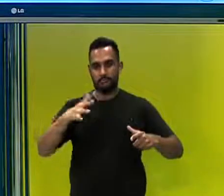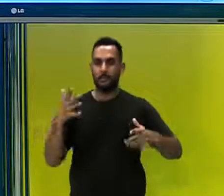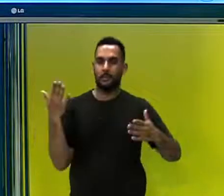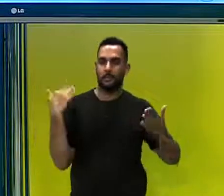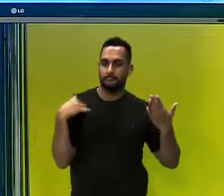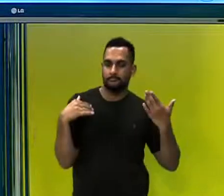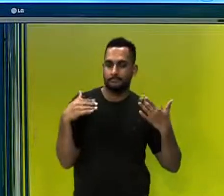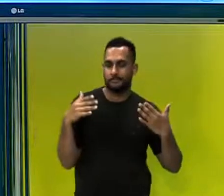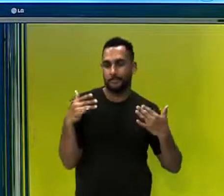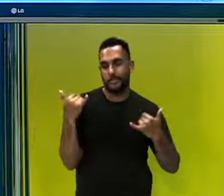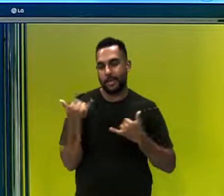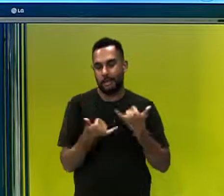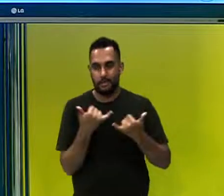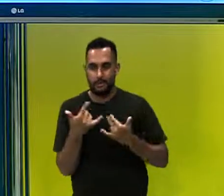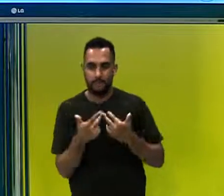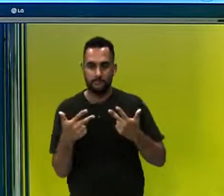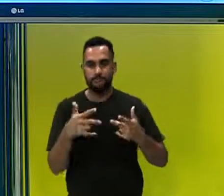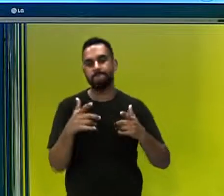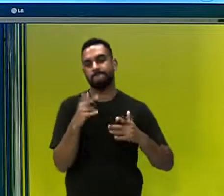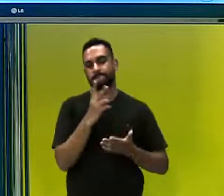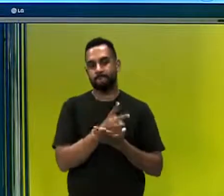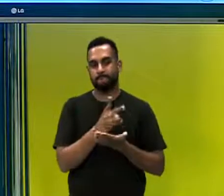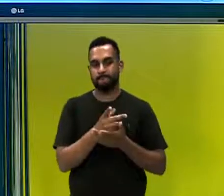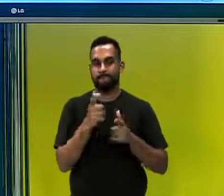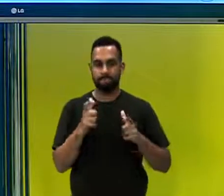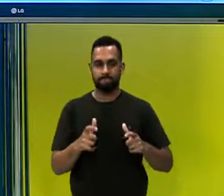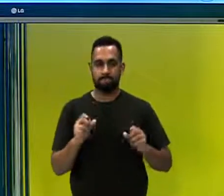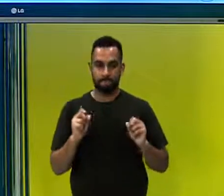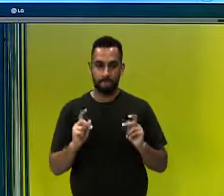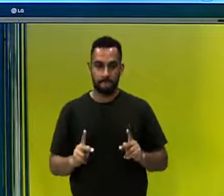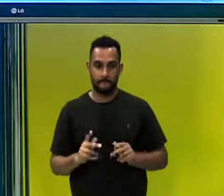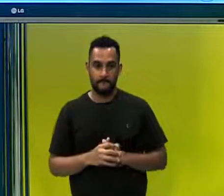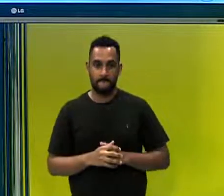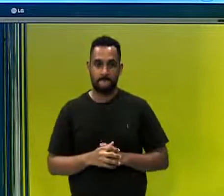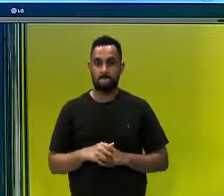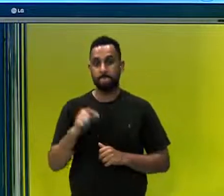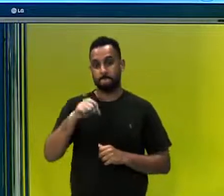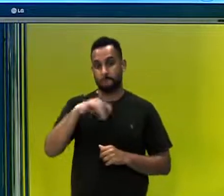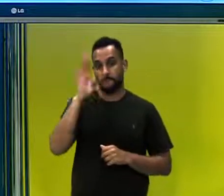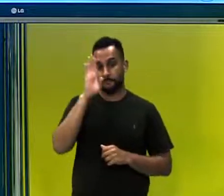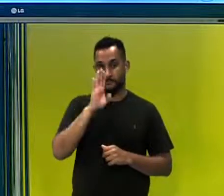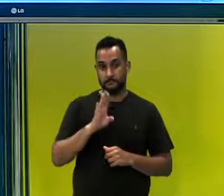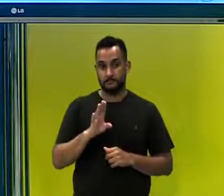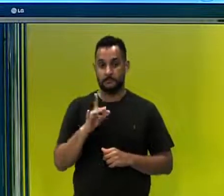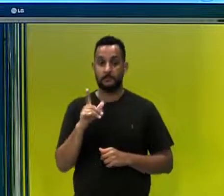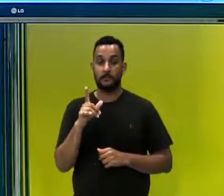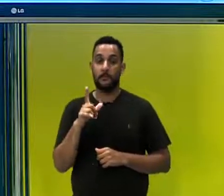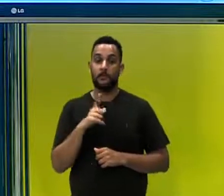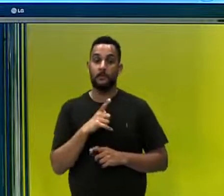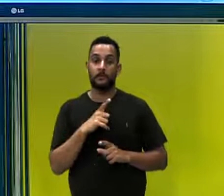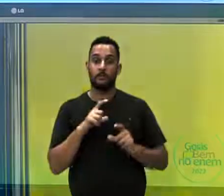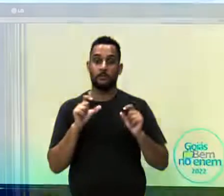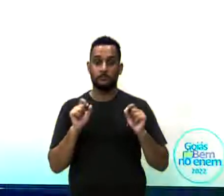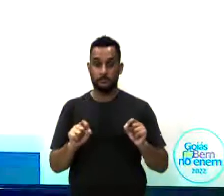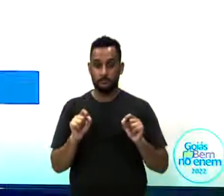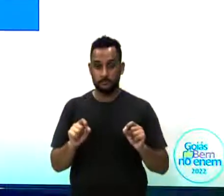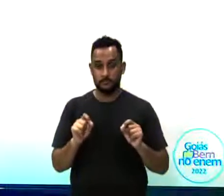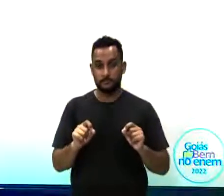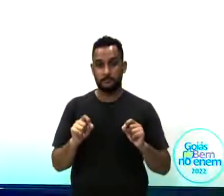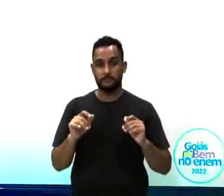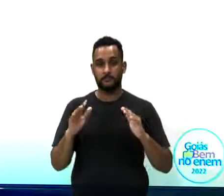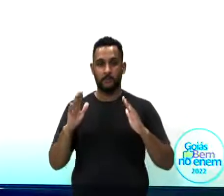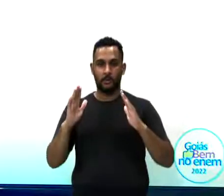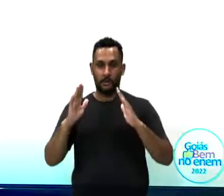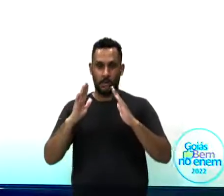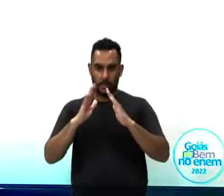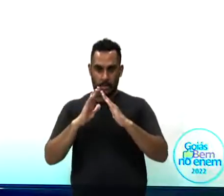trabalho que eles realizavam, era ali no mesmo espaço, tá certo? Aqui no Brasil, a gente vai ver que os cortiços, eles não